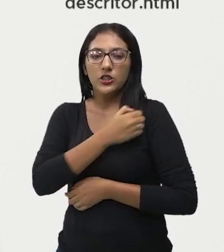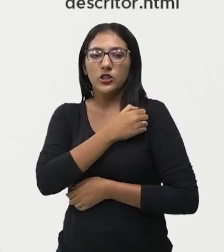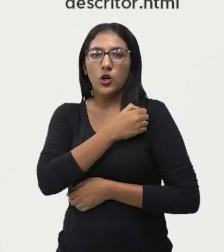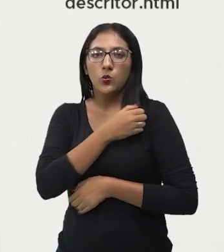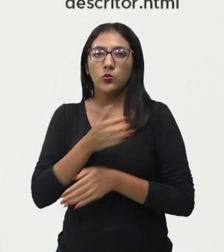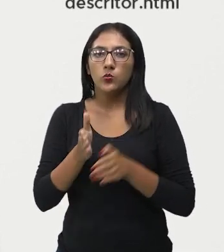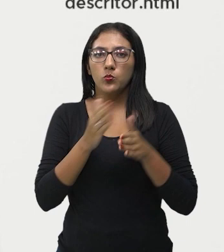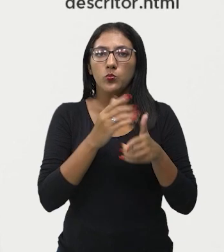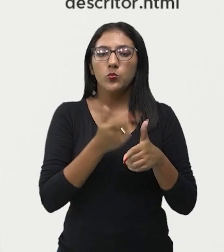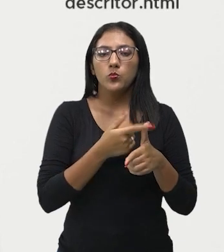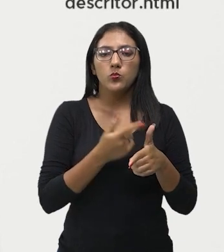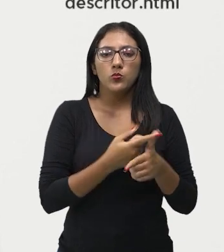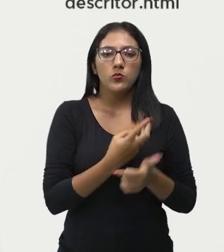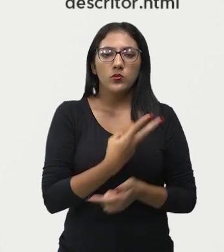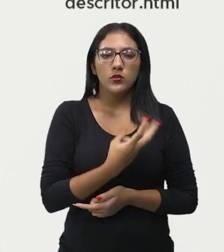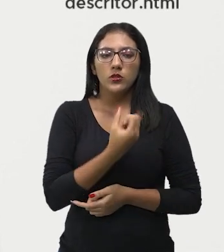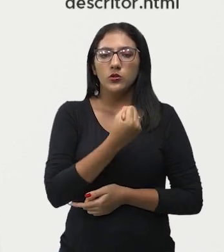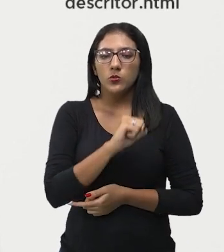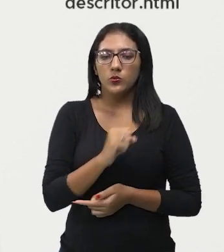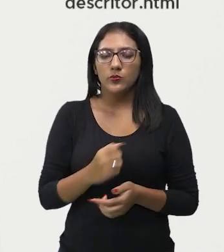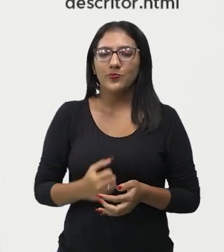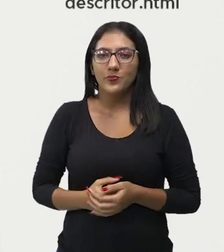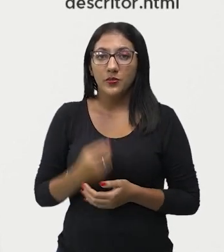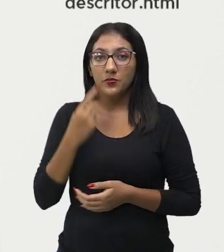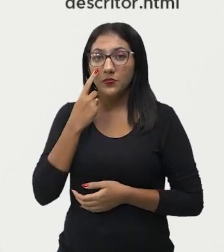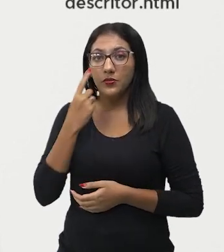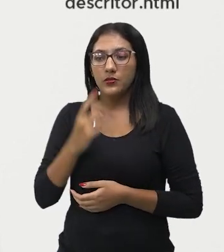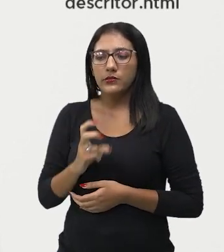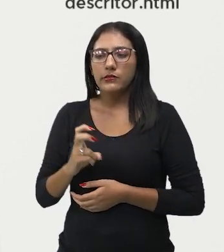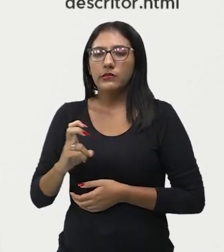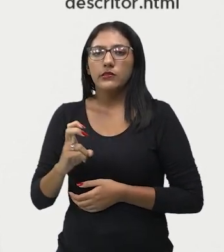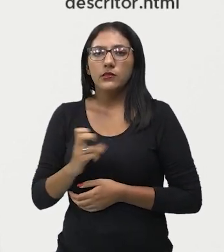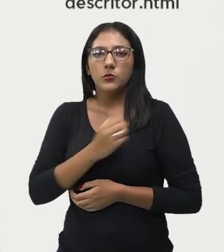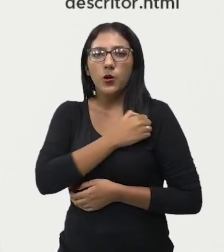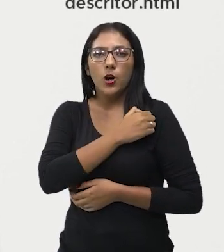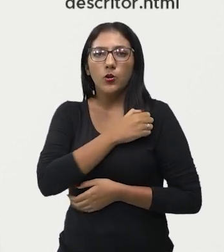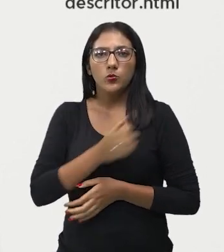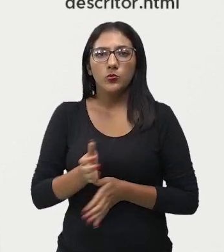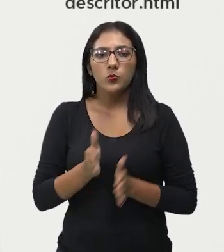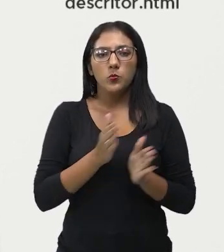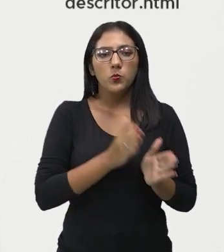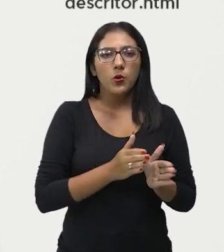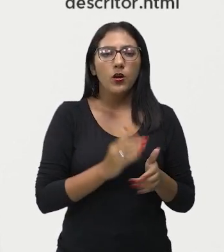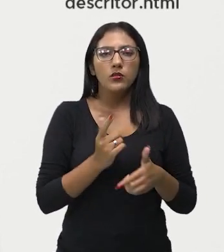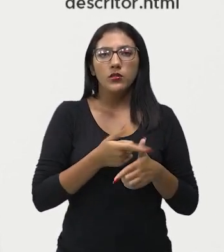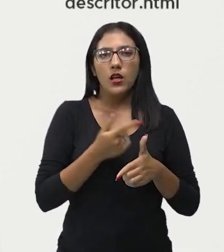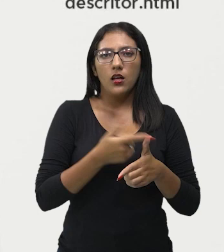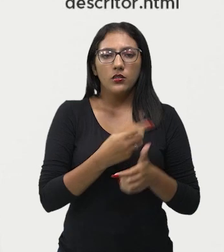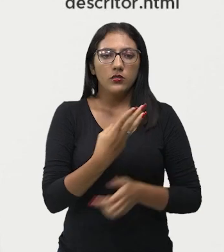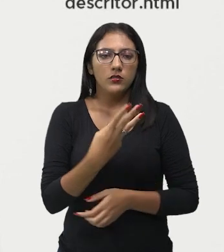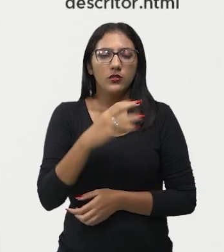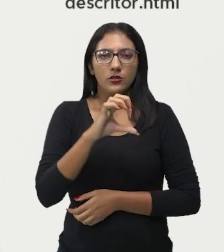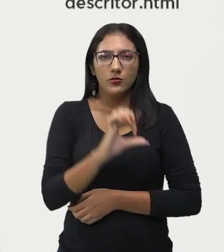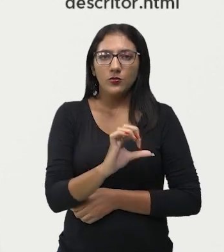calçam sapato de número 38. E ainda tem 5 alunos que calçam sapato de